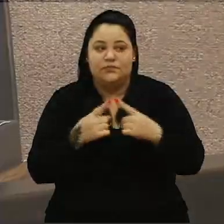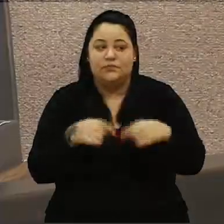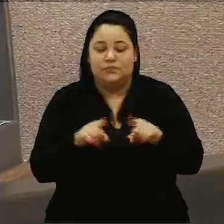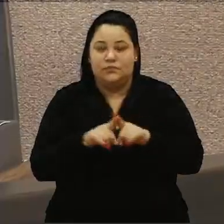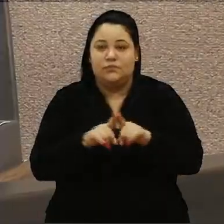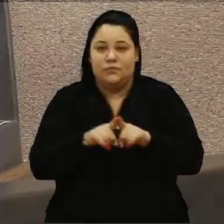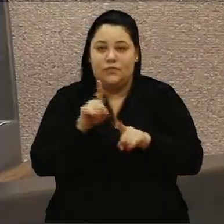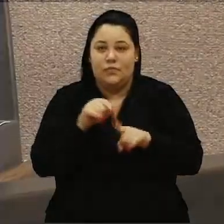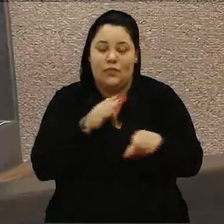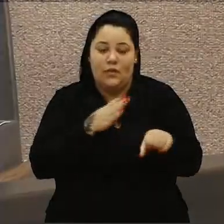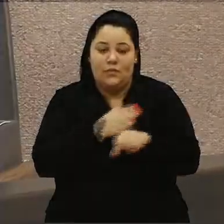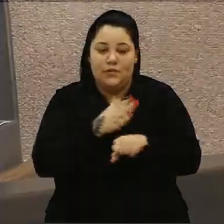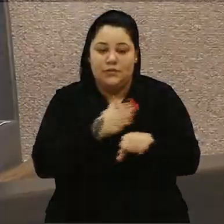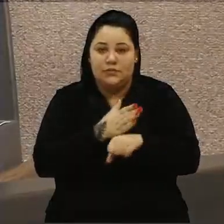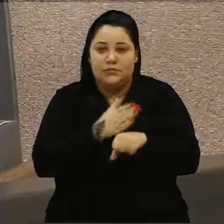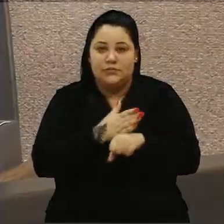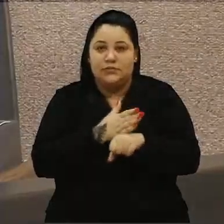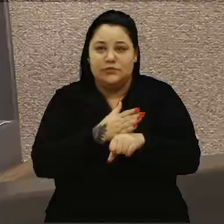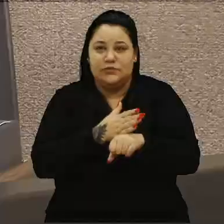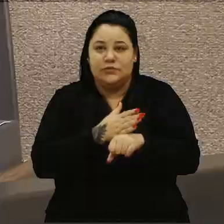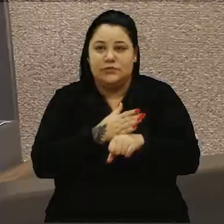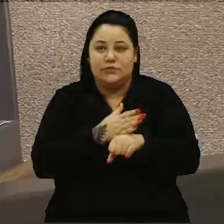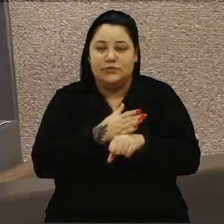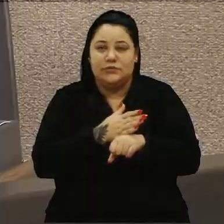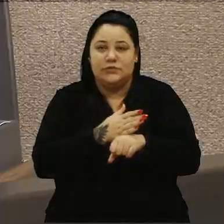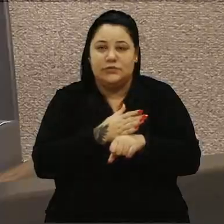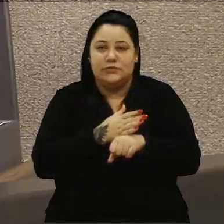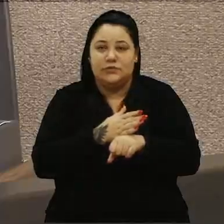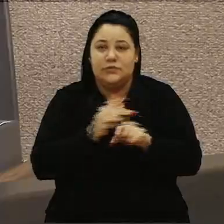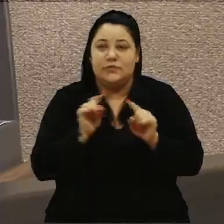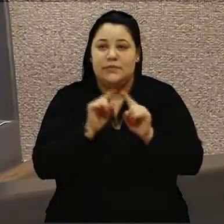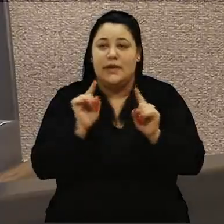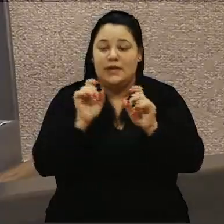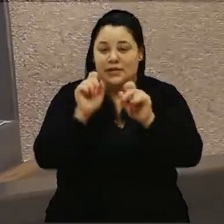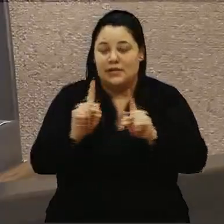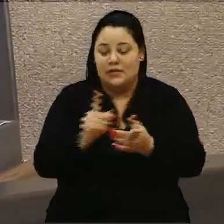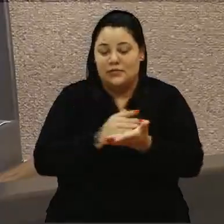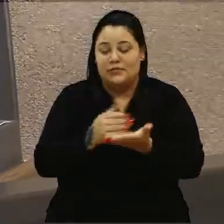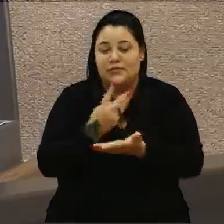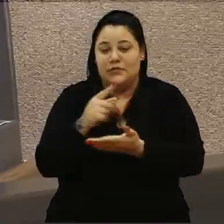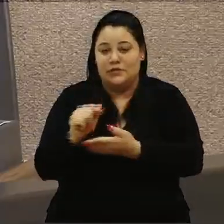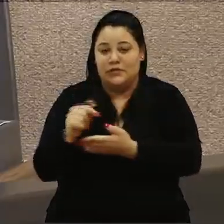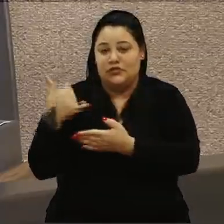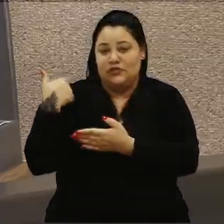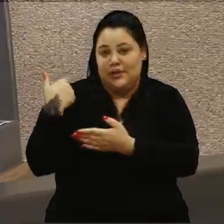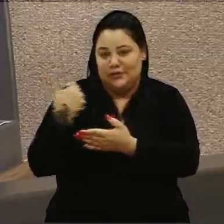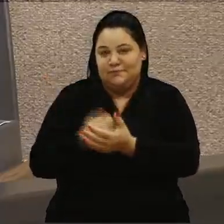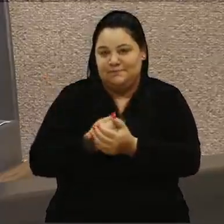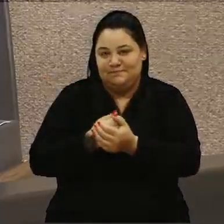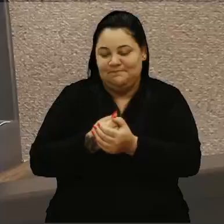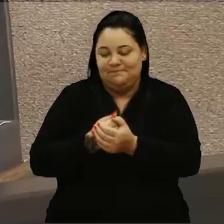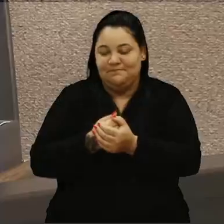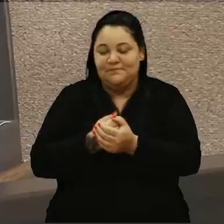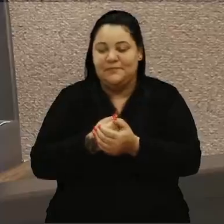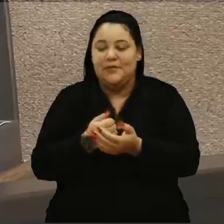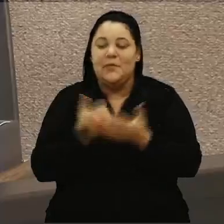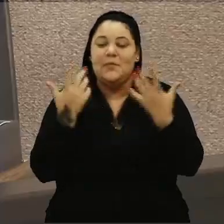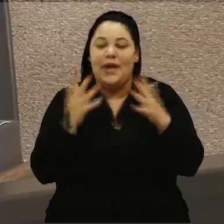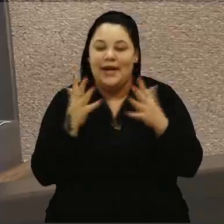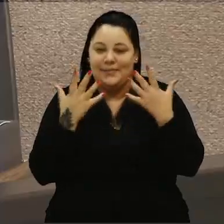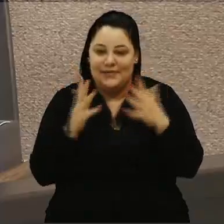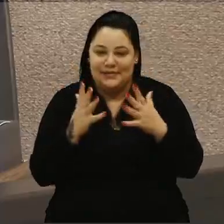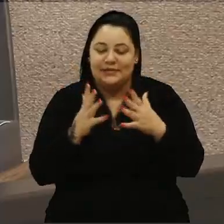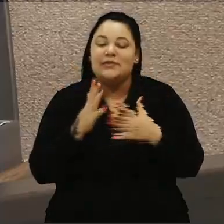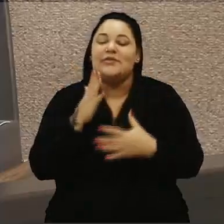alunos participaram, mas alunos que começaram lá, que estão com 27 anos. Então, parabéns à escolinha. A gente sabe que não